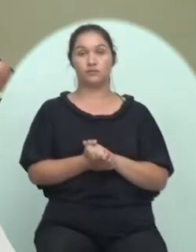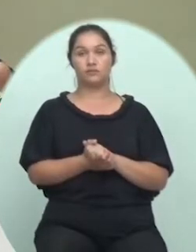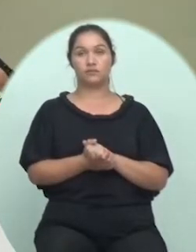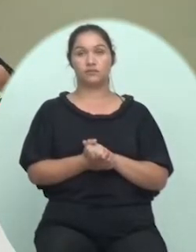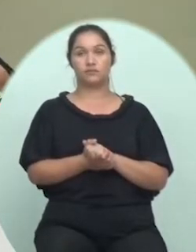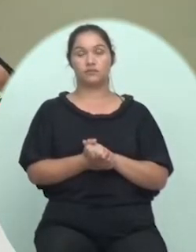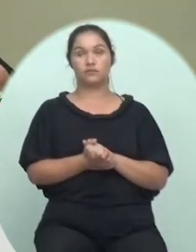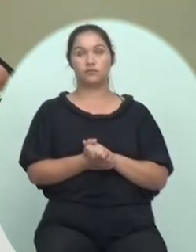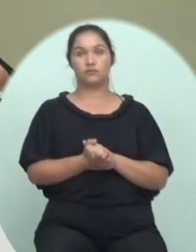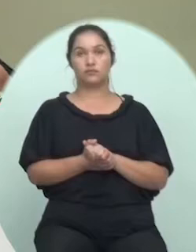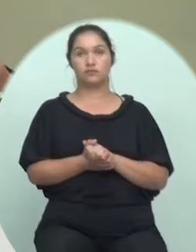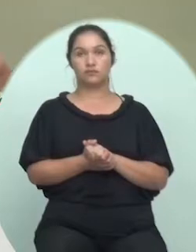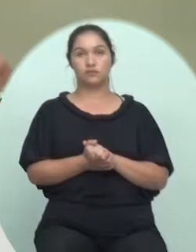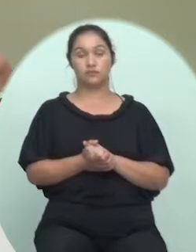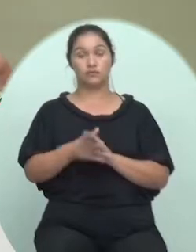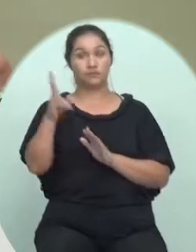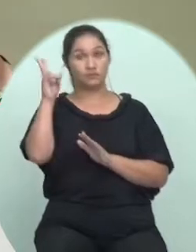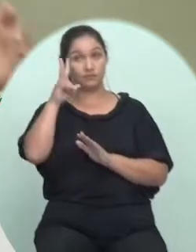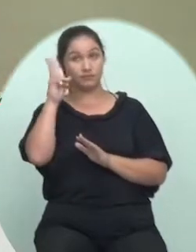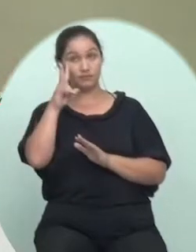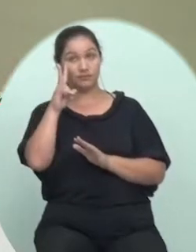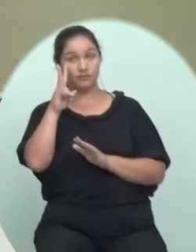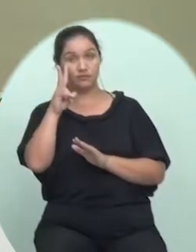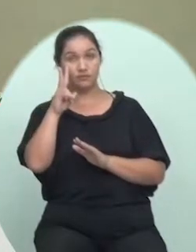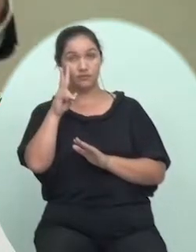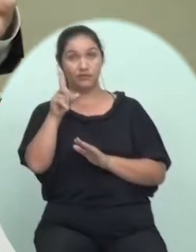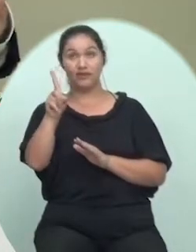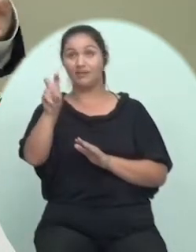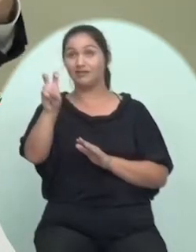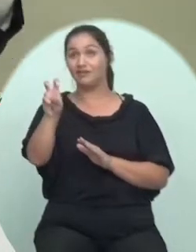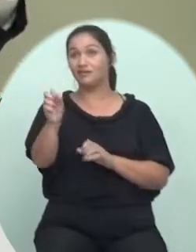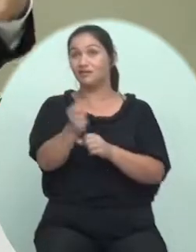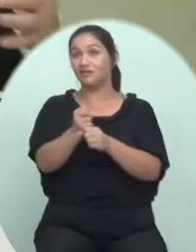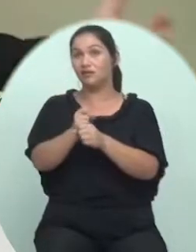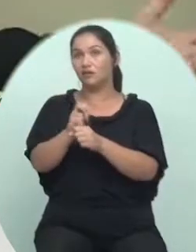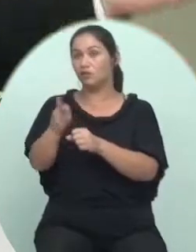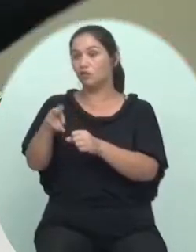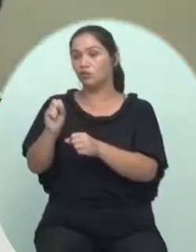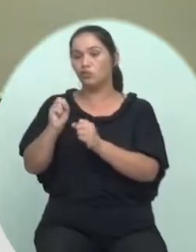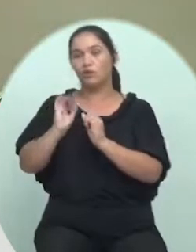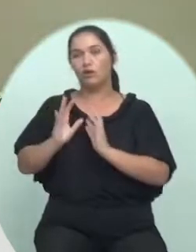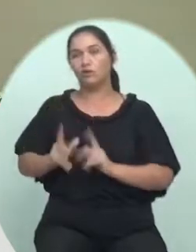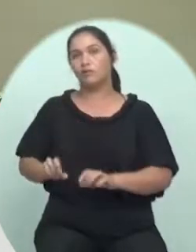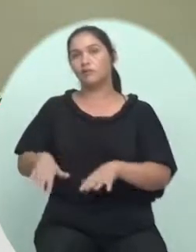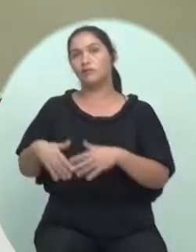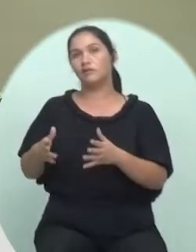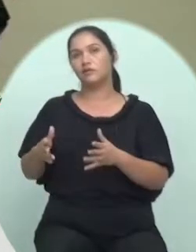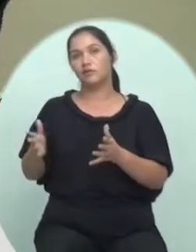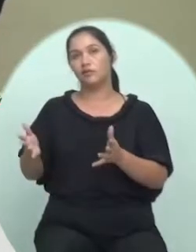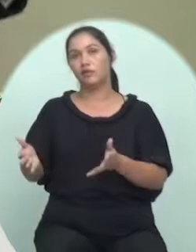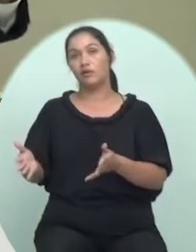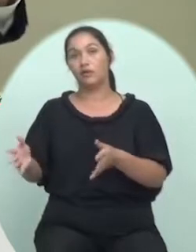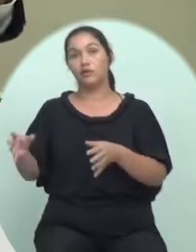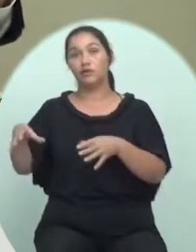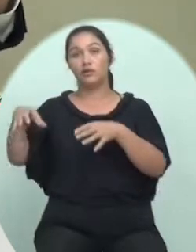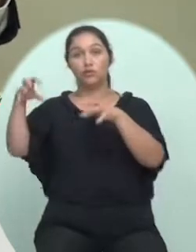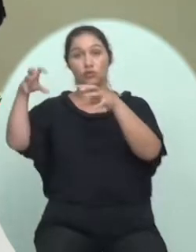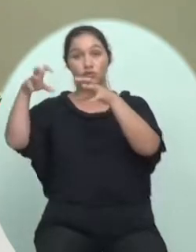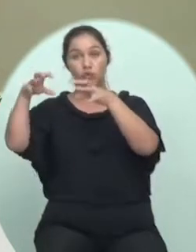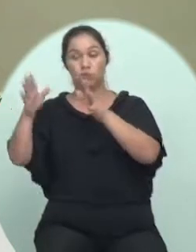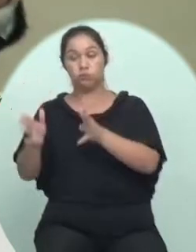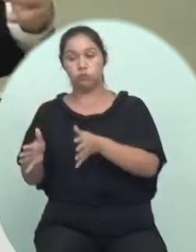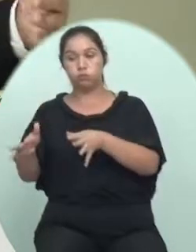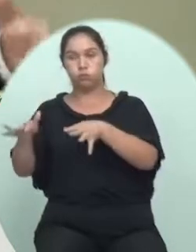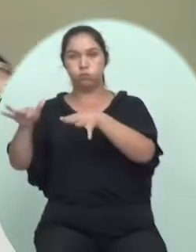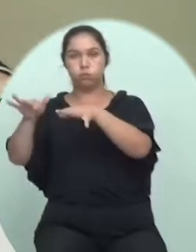não deu aquela vazão, aquela limpeza, que o xilame voltou. Agora, com aquela pequena limpeza que foi